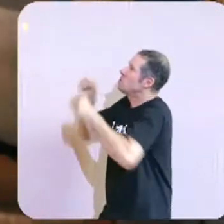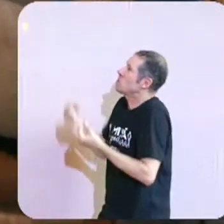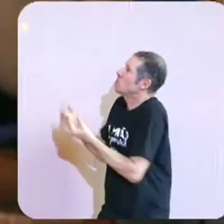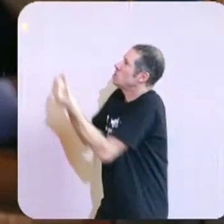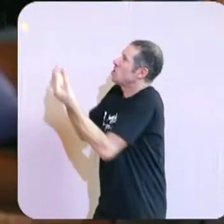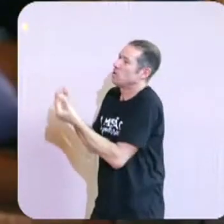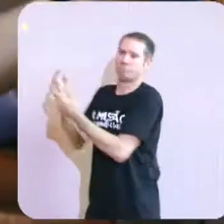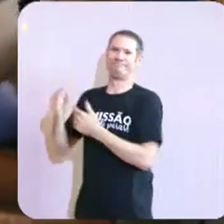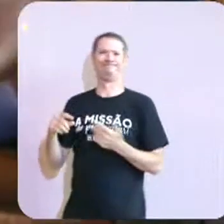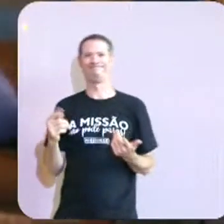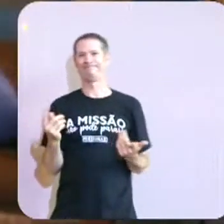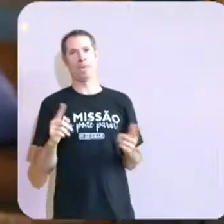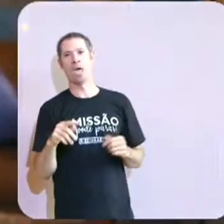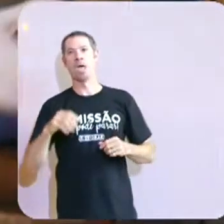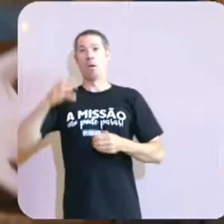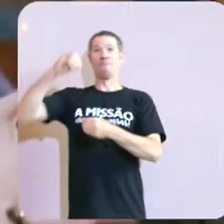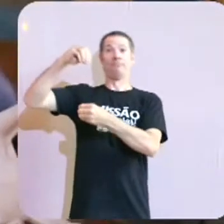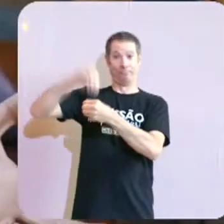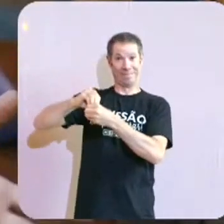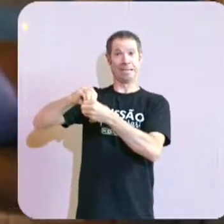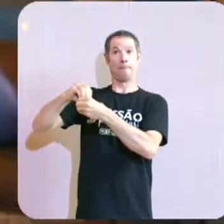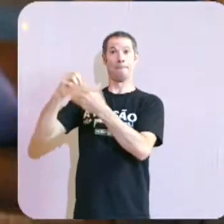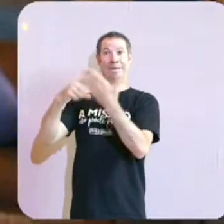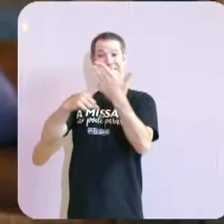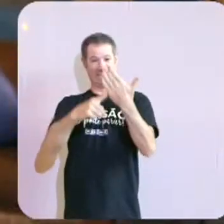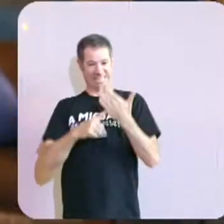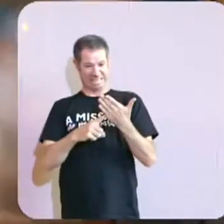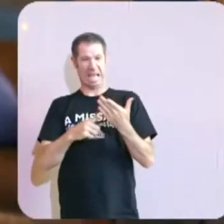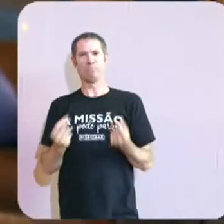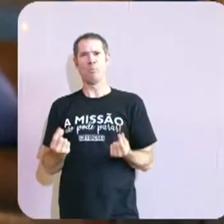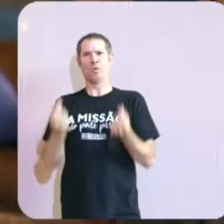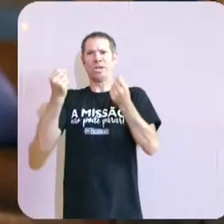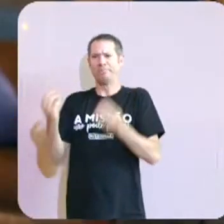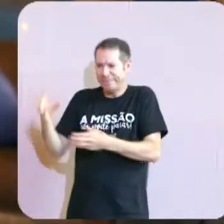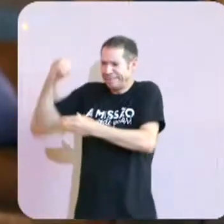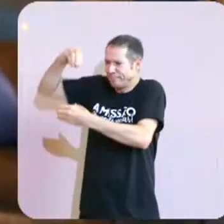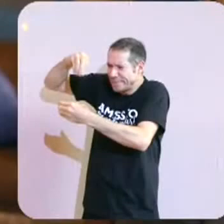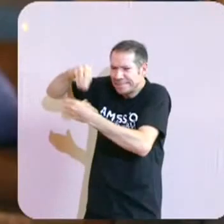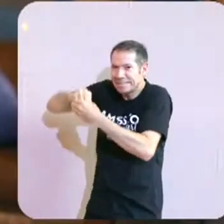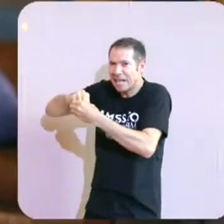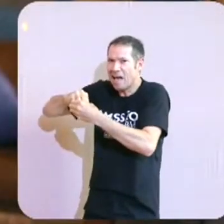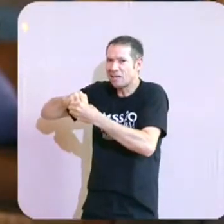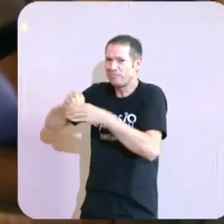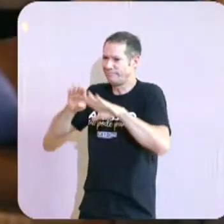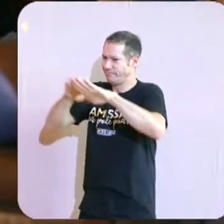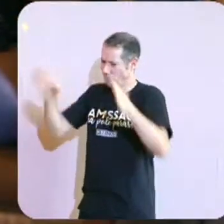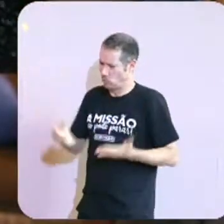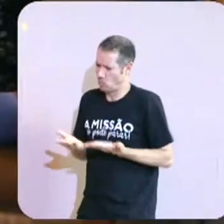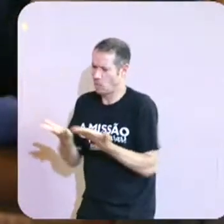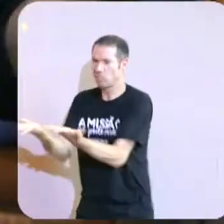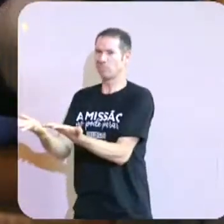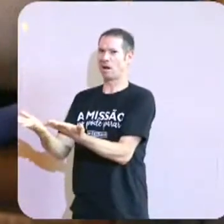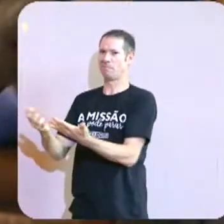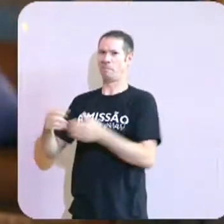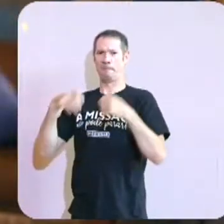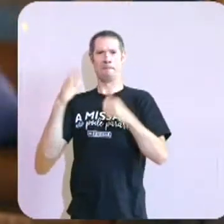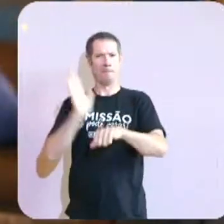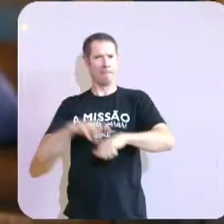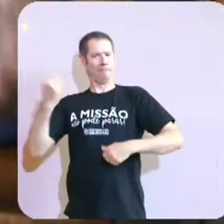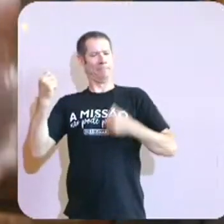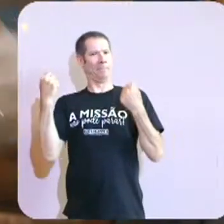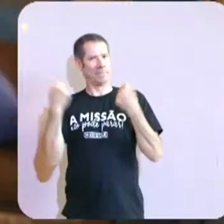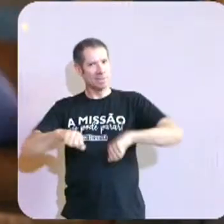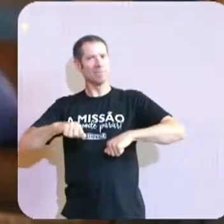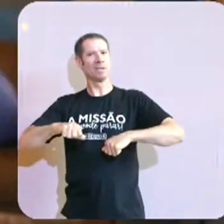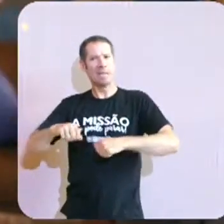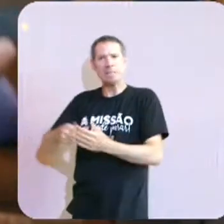maior essa fé representada pelo dinheiro, depositada como semente presente no altar, maior é a possibilidade que eu tenho